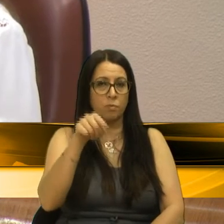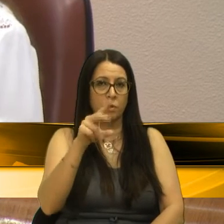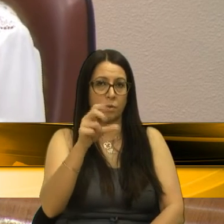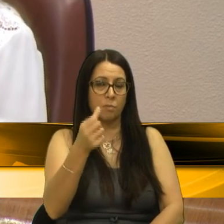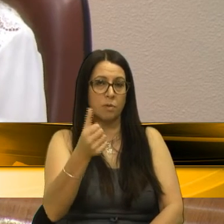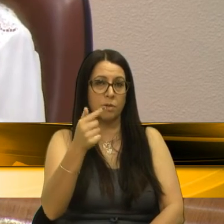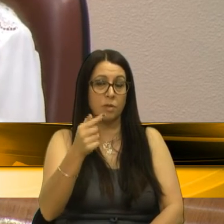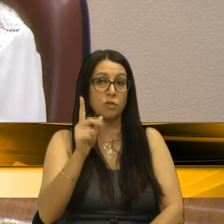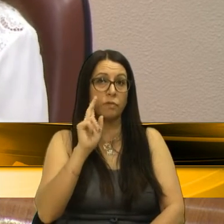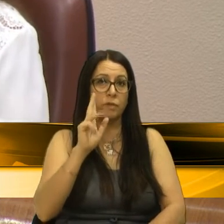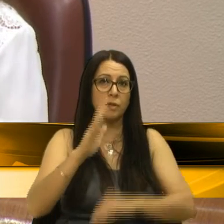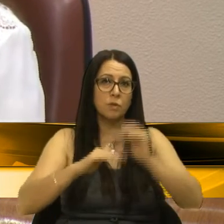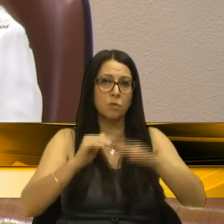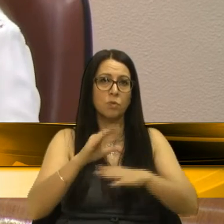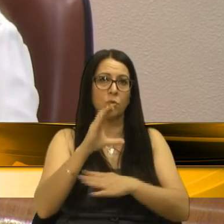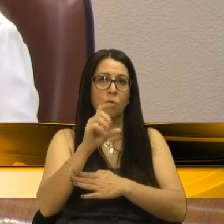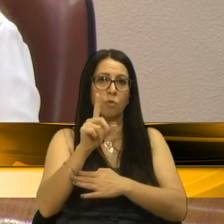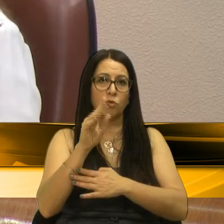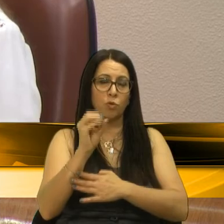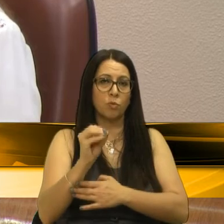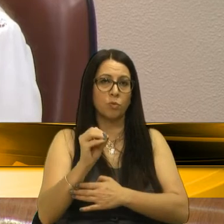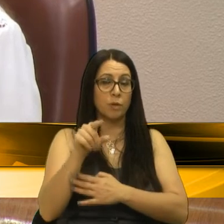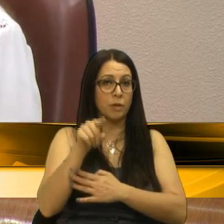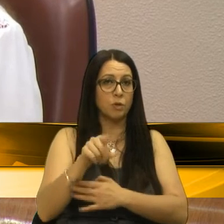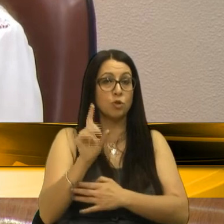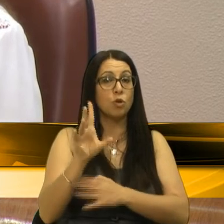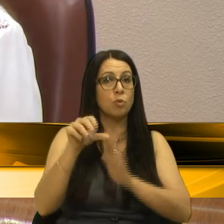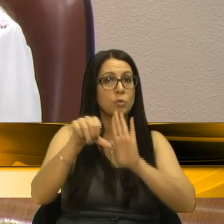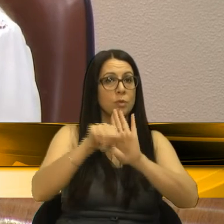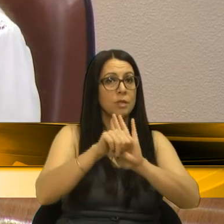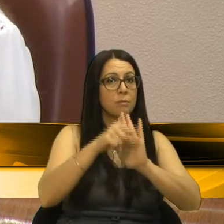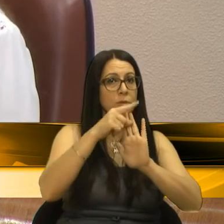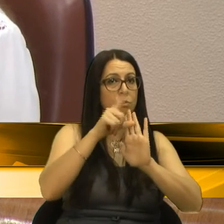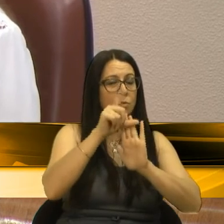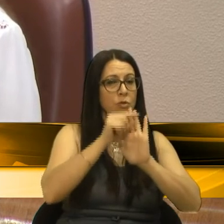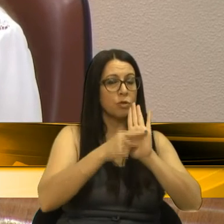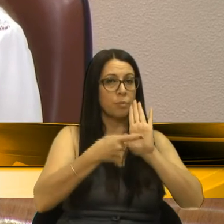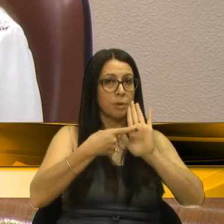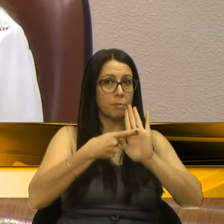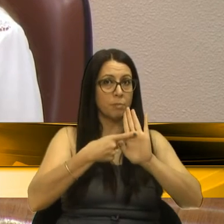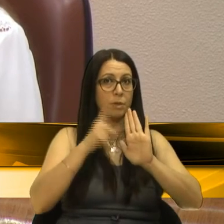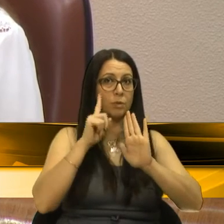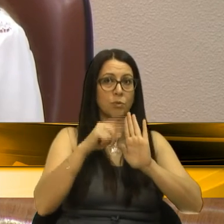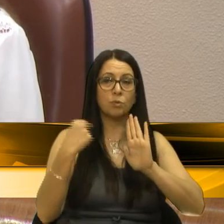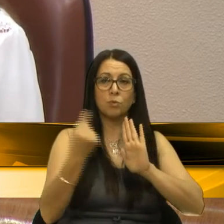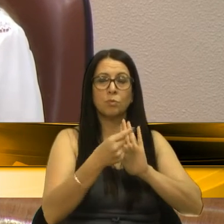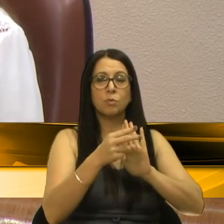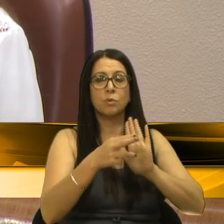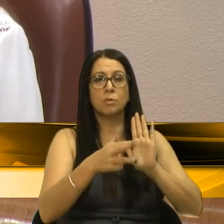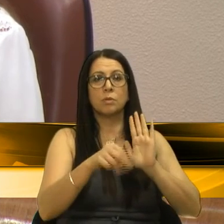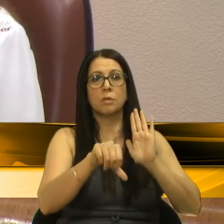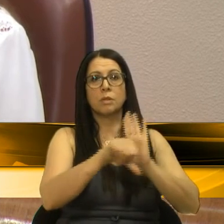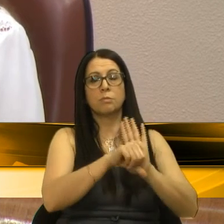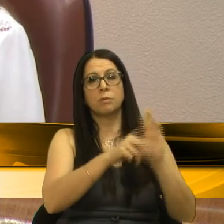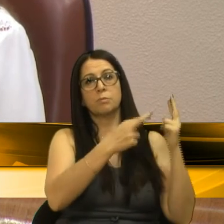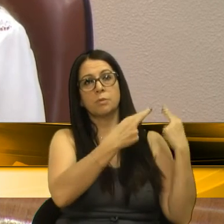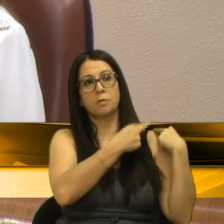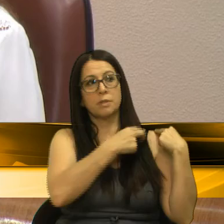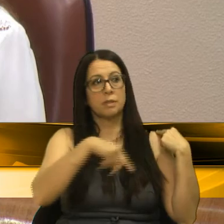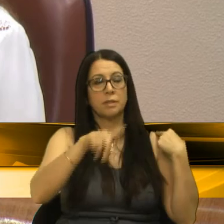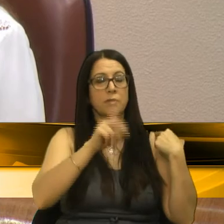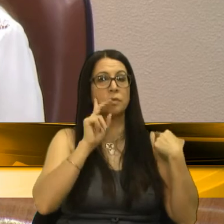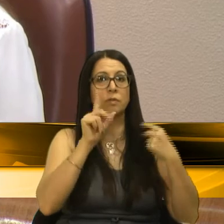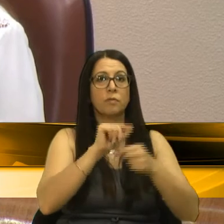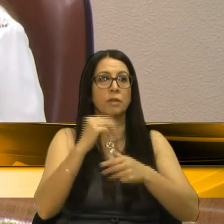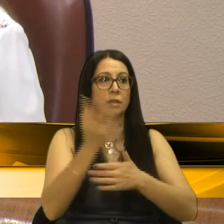manda aplicar o Código de Processo Penal somente aos crimes definidos no artigo 1º, ou seja, aos crimes de responsabilidades atribuídos aos